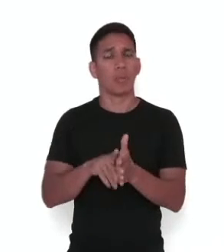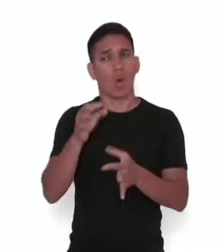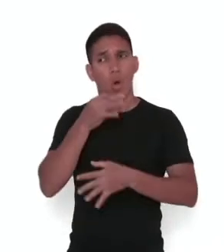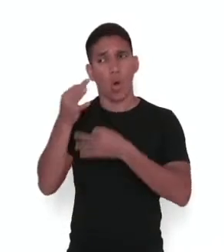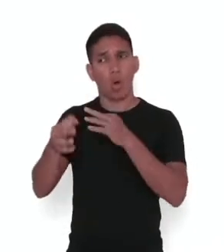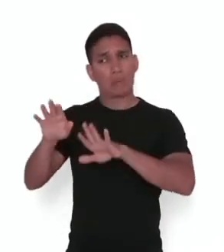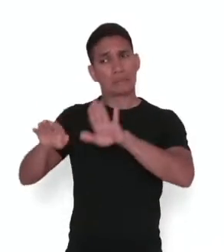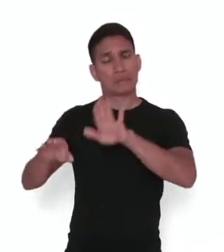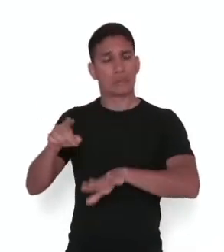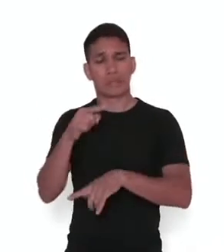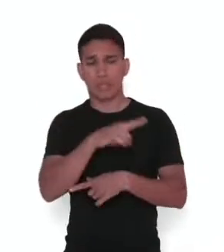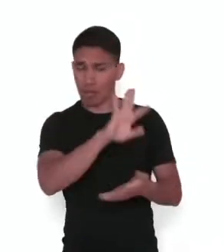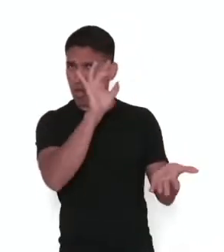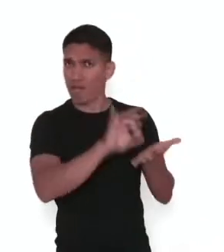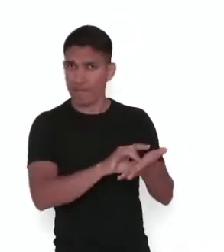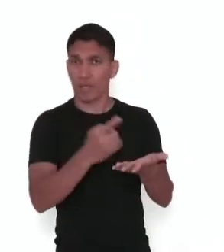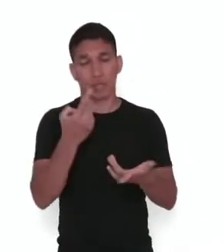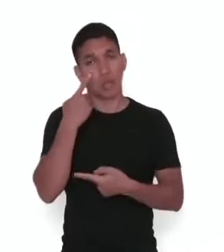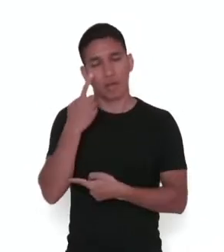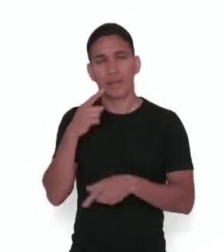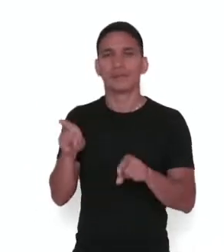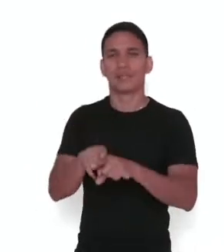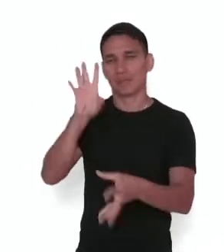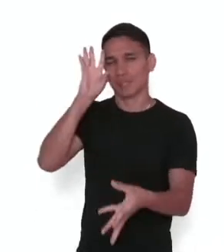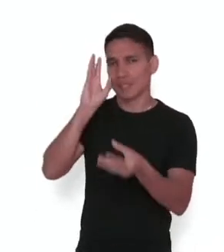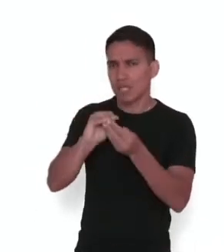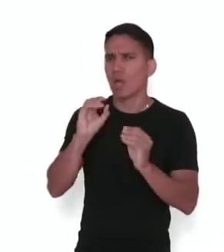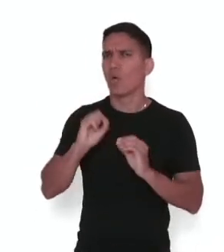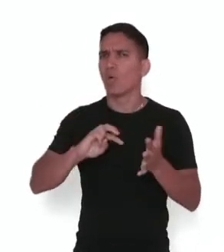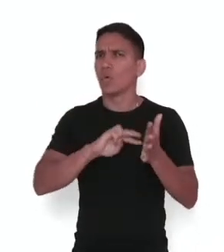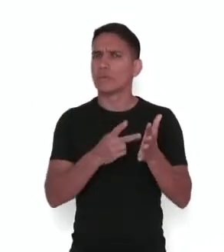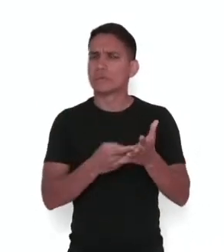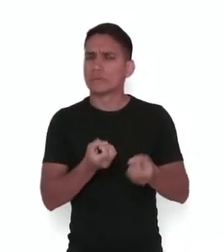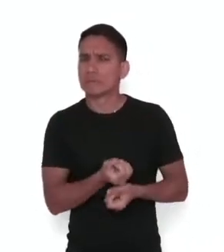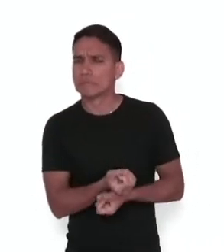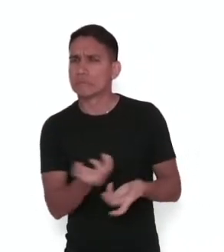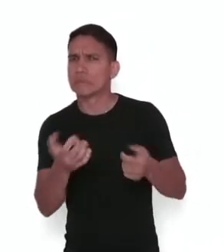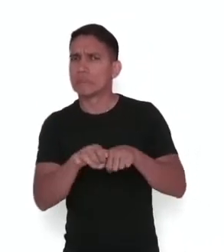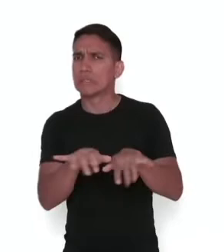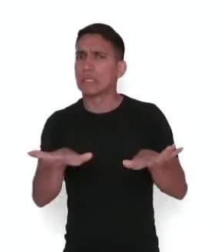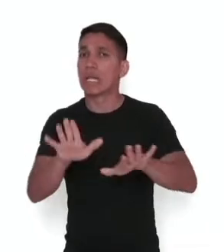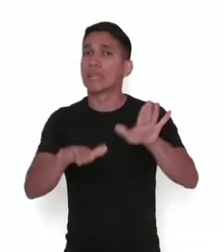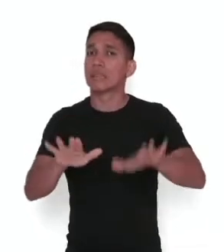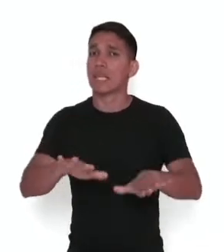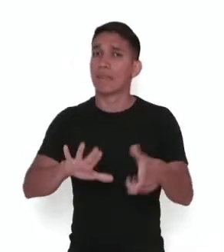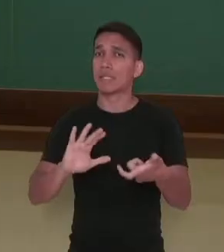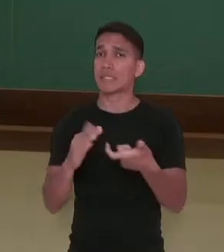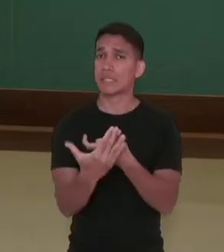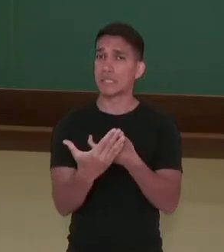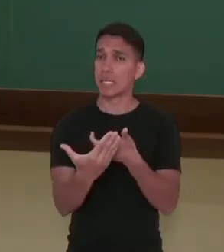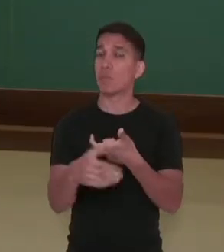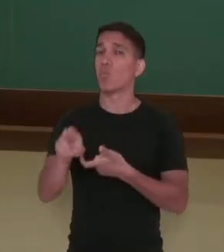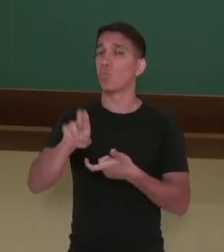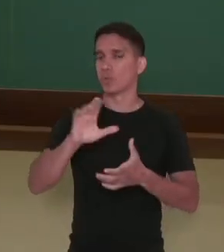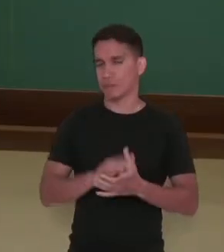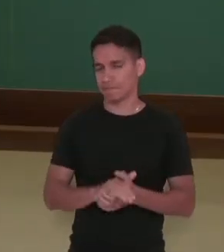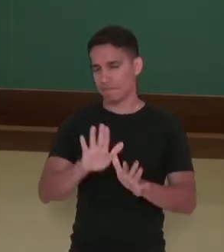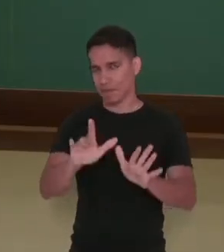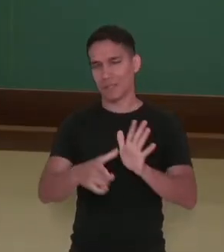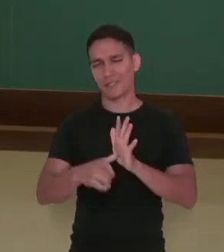fato, reconhecer os efeitos de sentido decorrentes da escolha de uma determinada palavra ou expressão. Vem